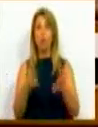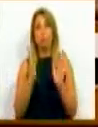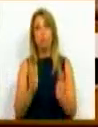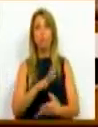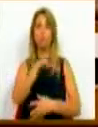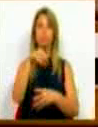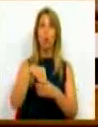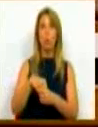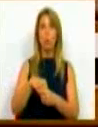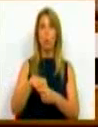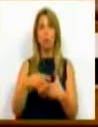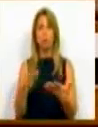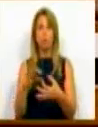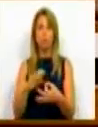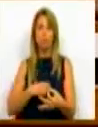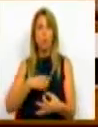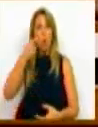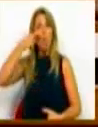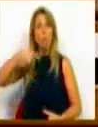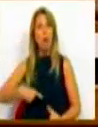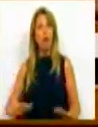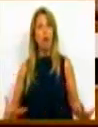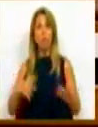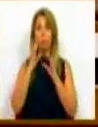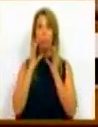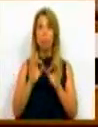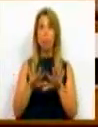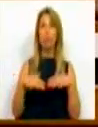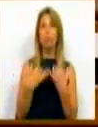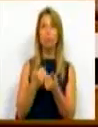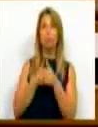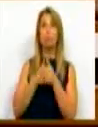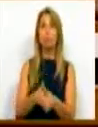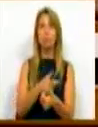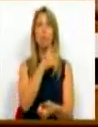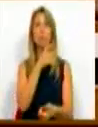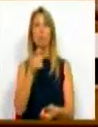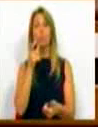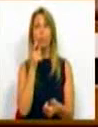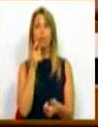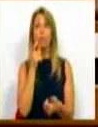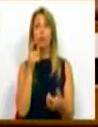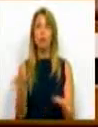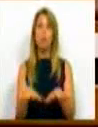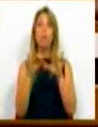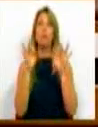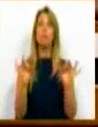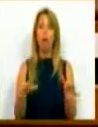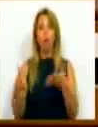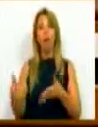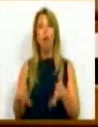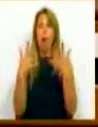incluir humanismo e precaução social no cumprimento de compromissos, como os da